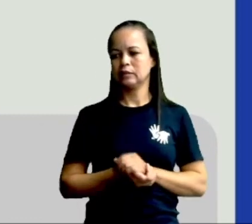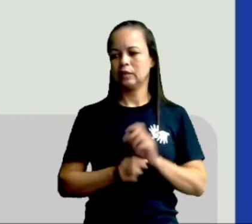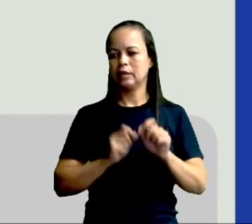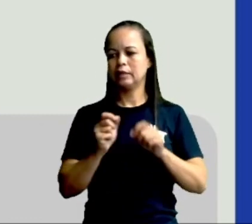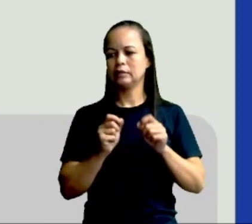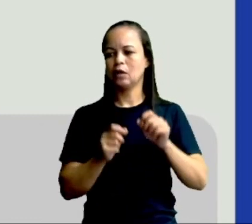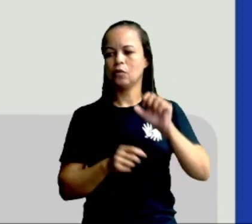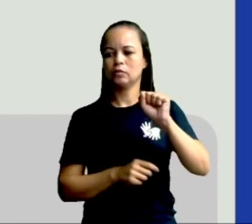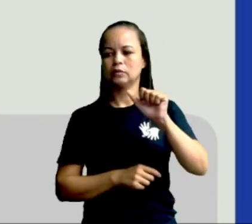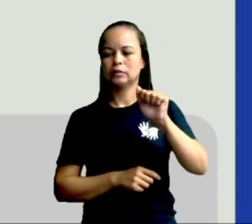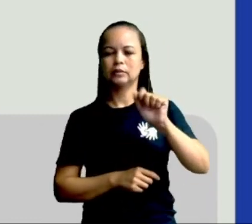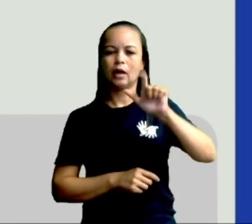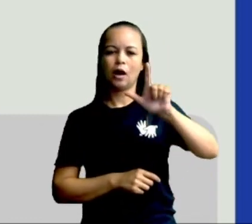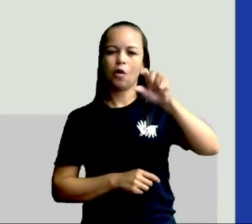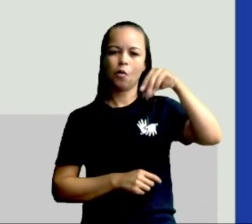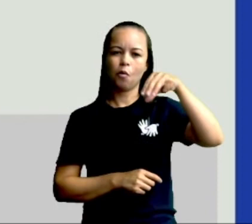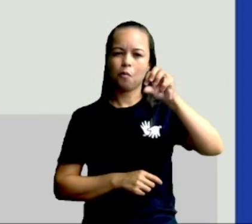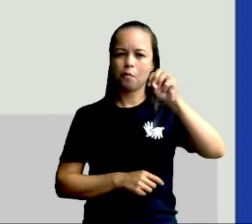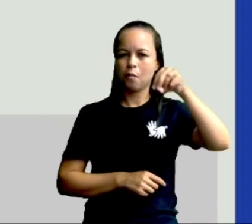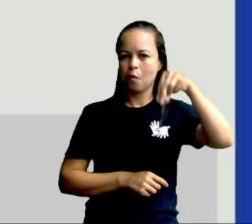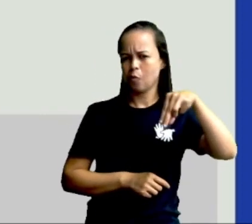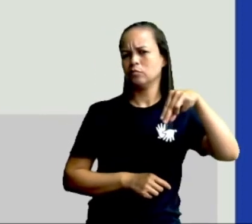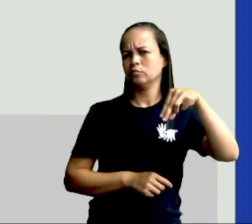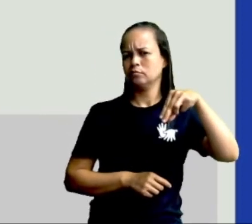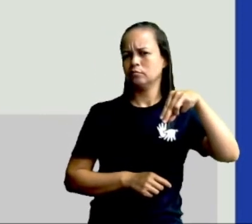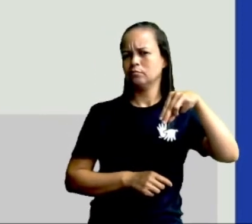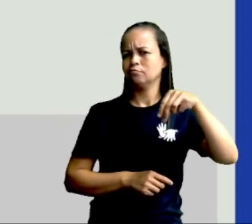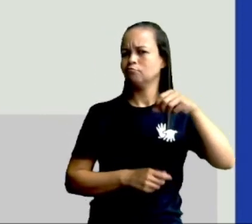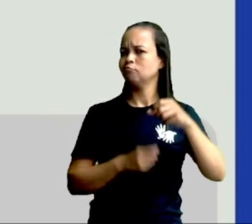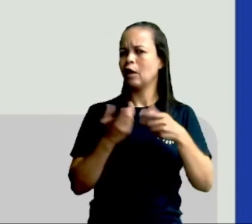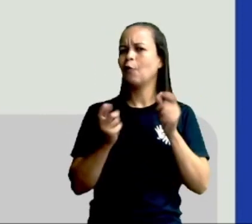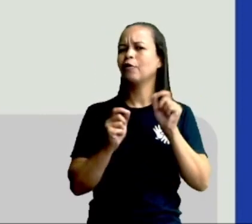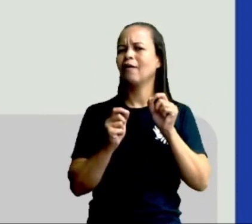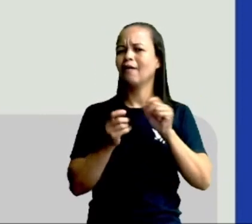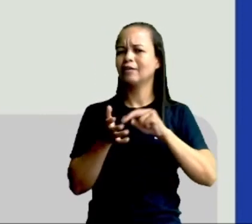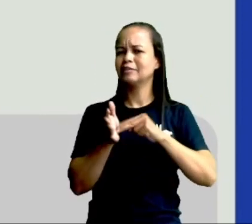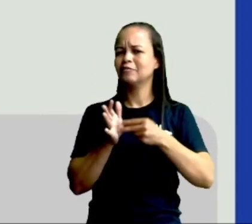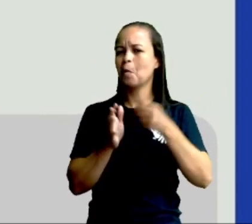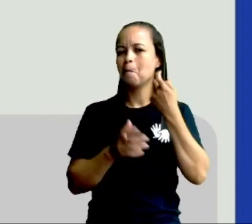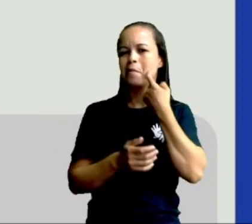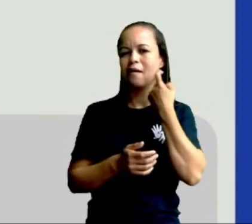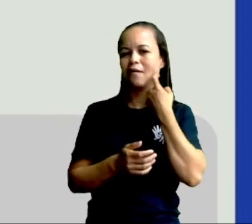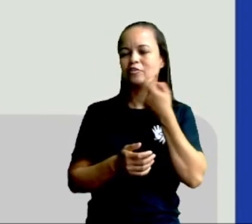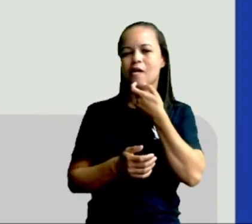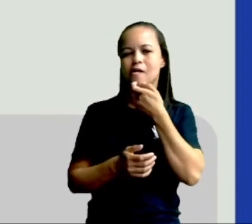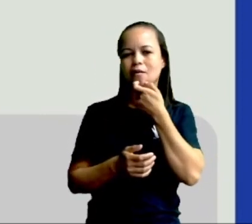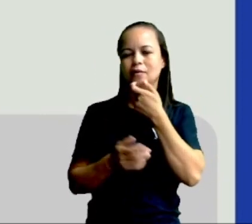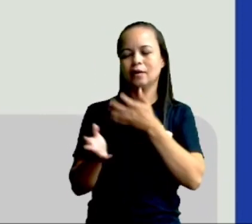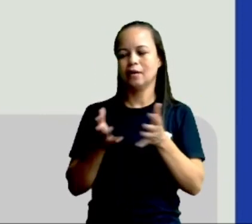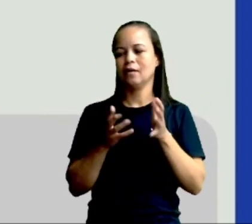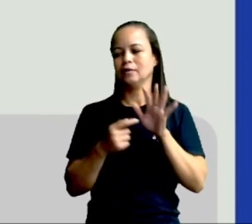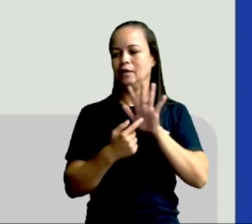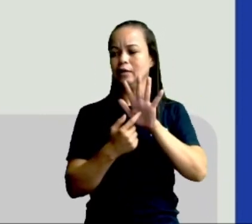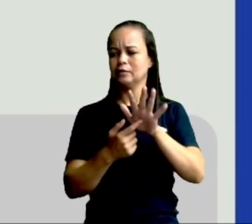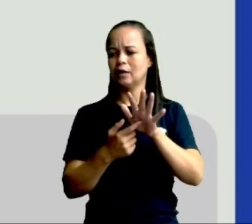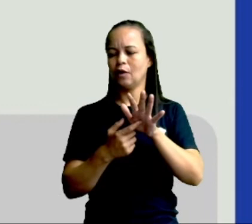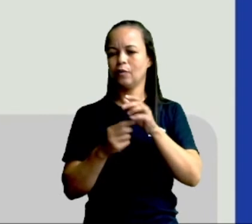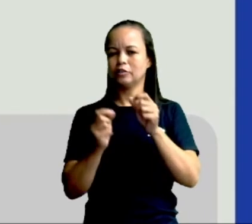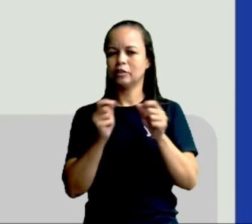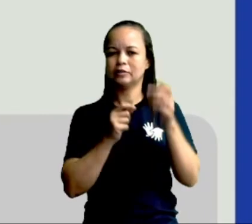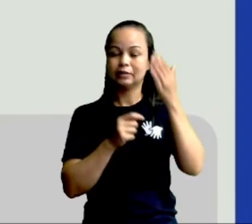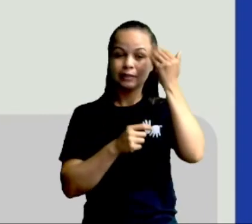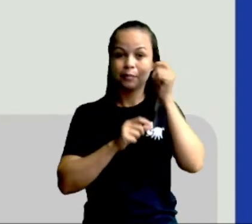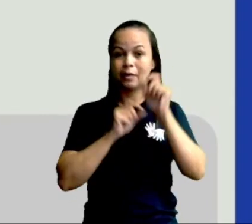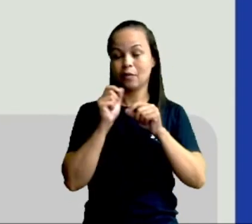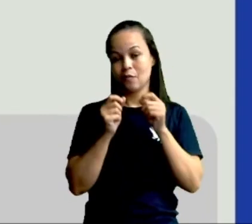De peixe. Gente, a gente já matou a charada no primeiro. Então, na primeira, a gente dá uma olhadinha em qual seria a